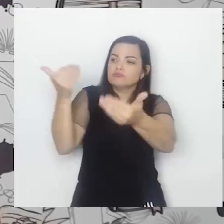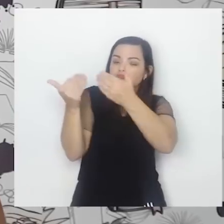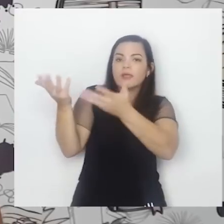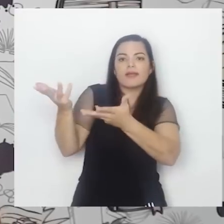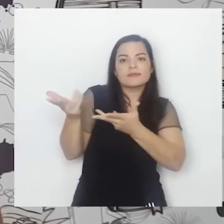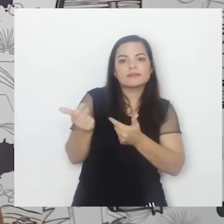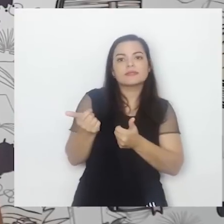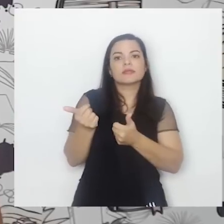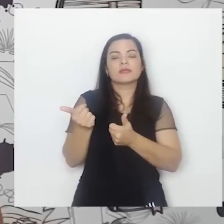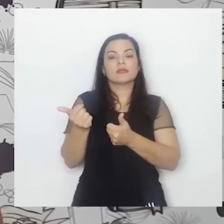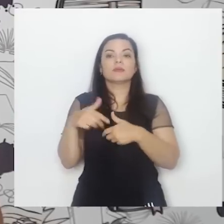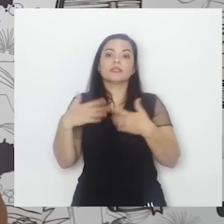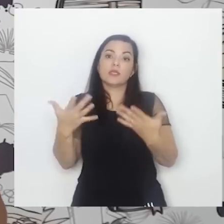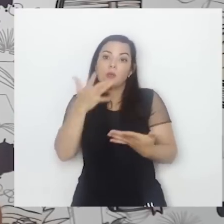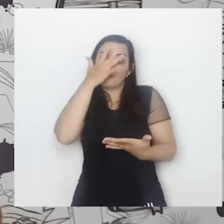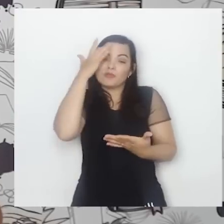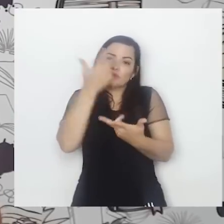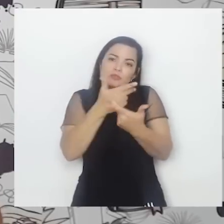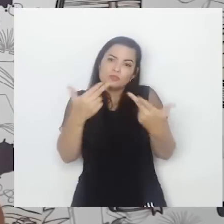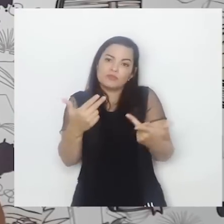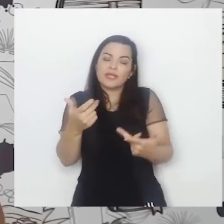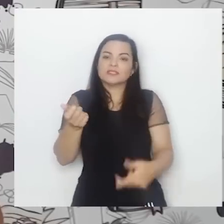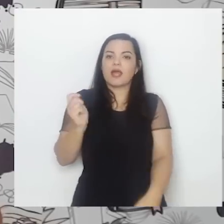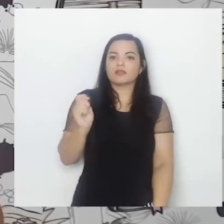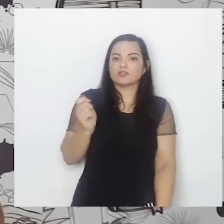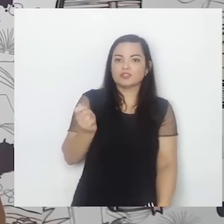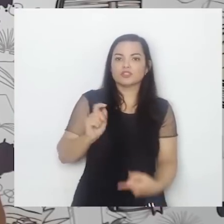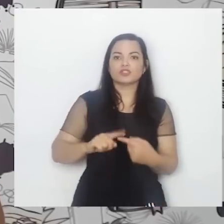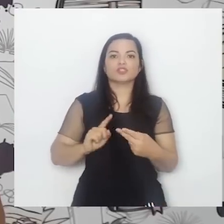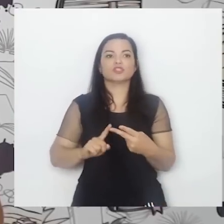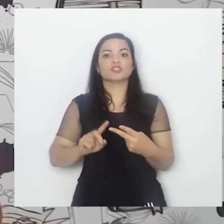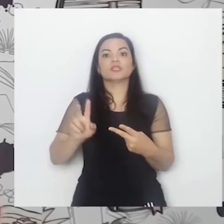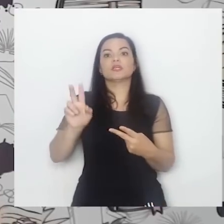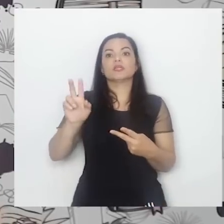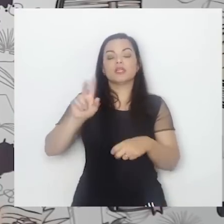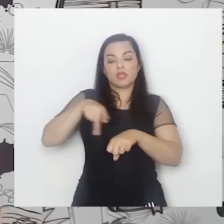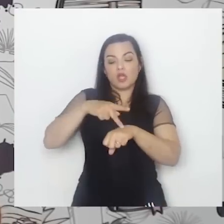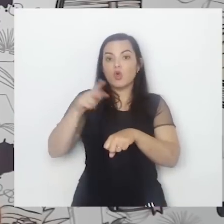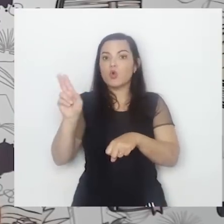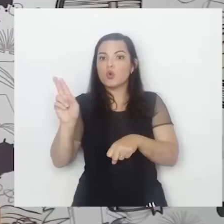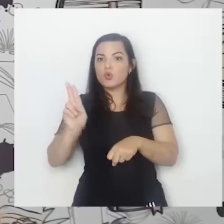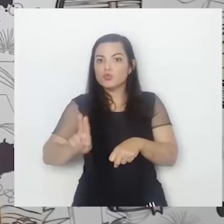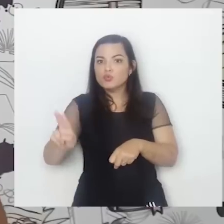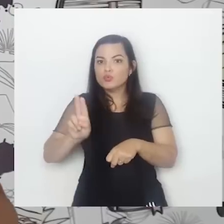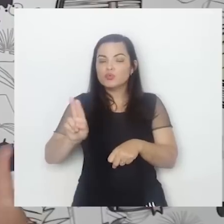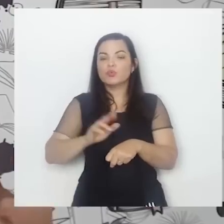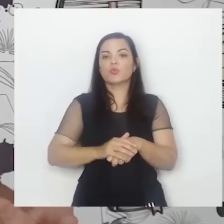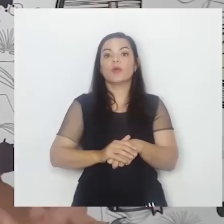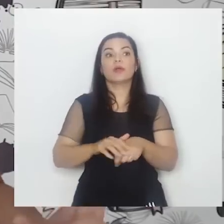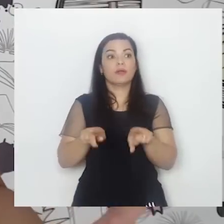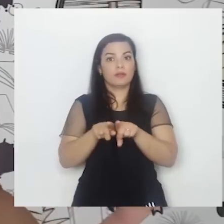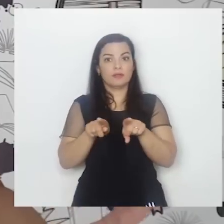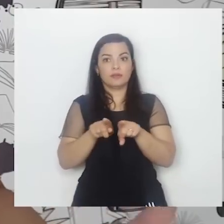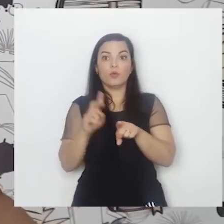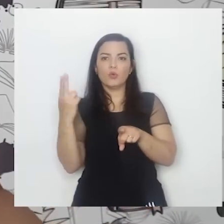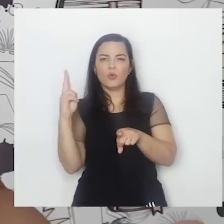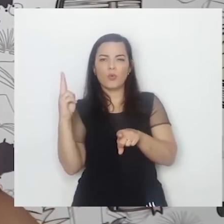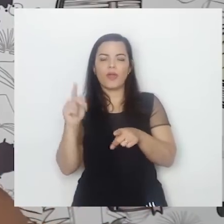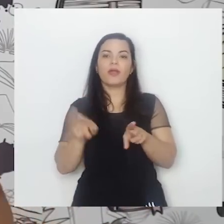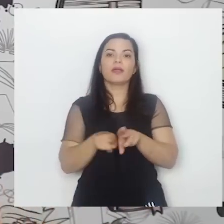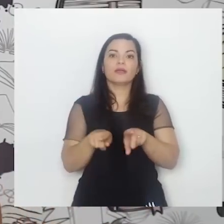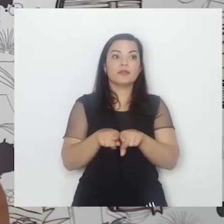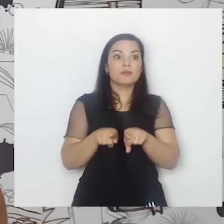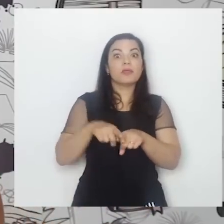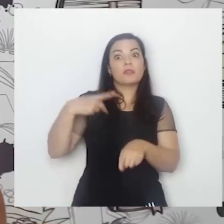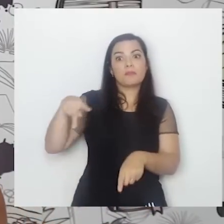De modo que argentinos, uruguaios e até os inimigos paraguaios tinham igual